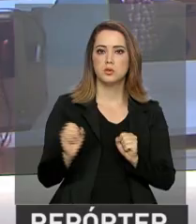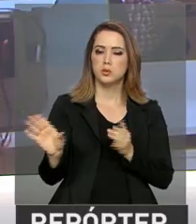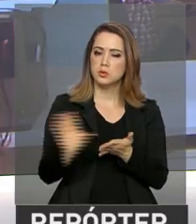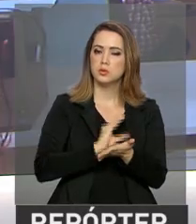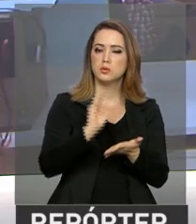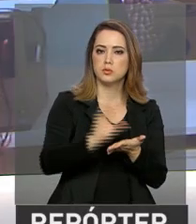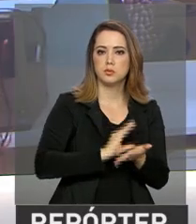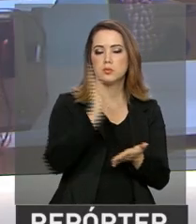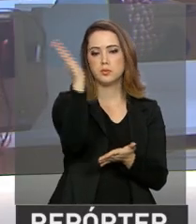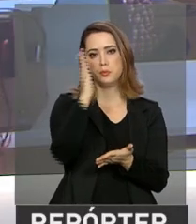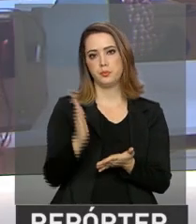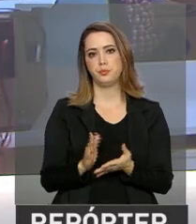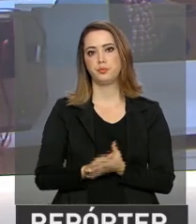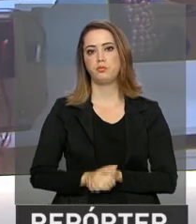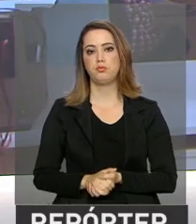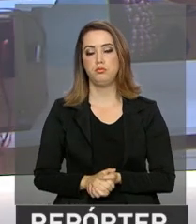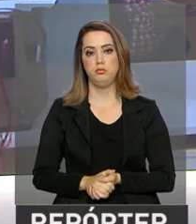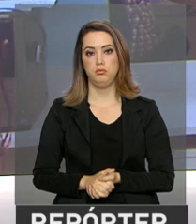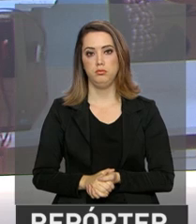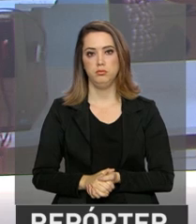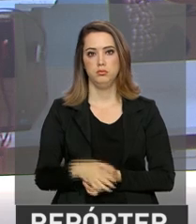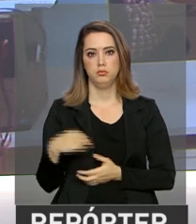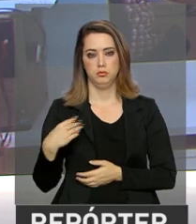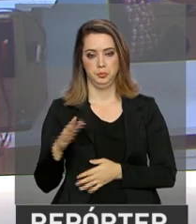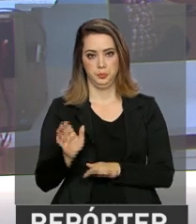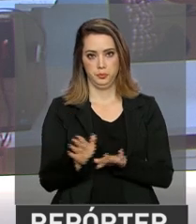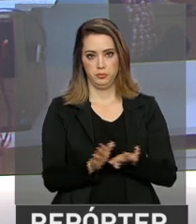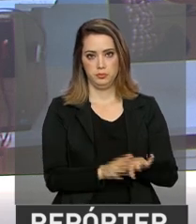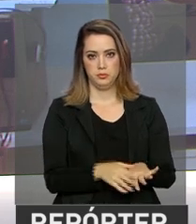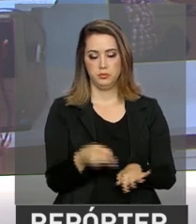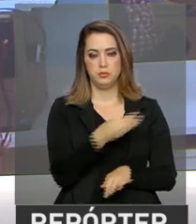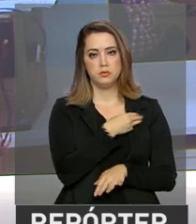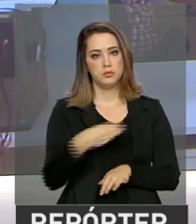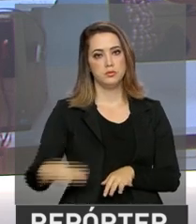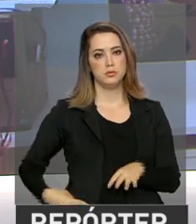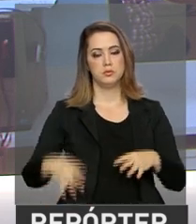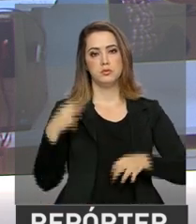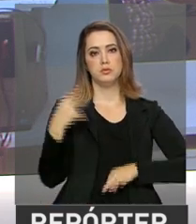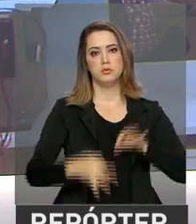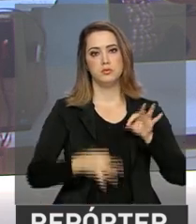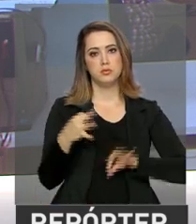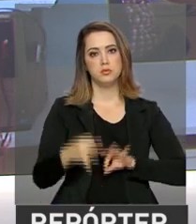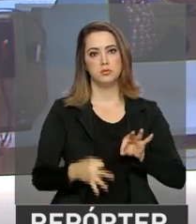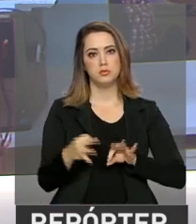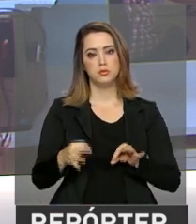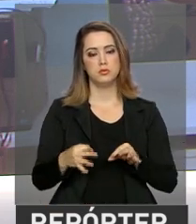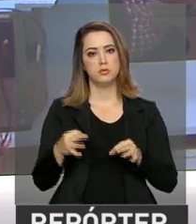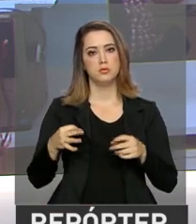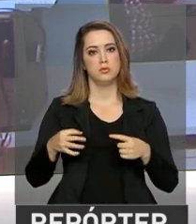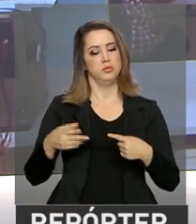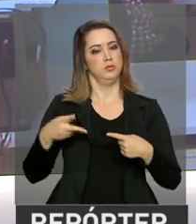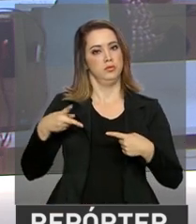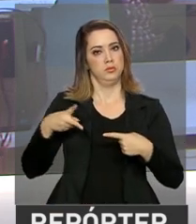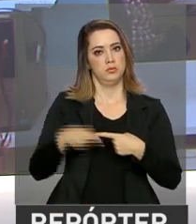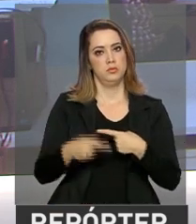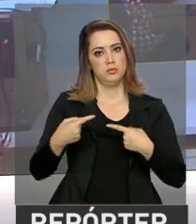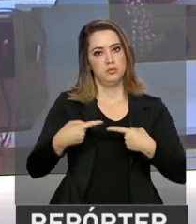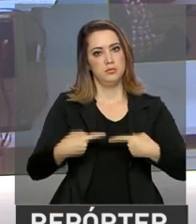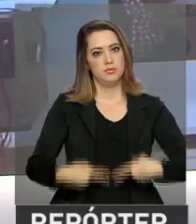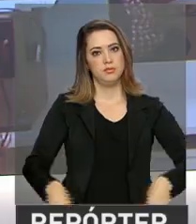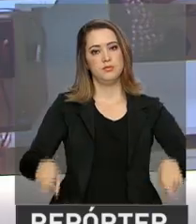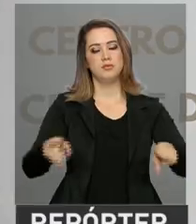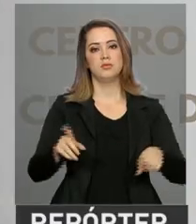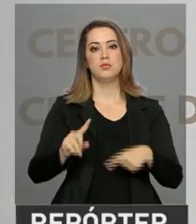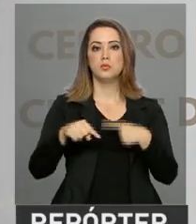brasileiro. O ministro da Justiça e Cidadania inaugura daqui a pouco o Centro de Cooperação Policial Internacional do